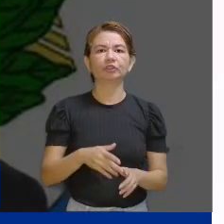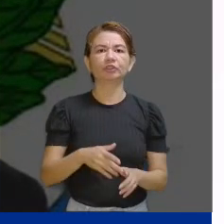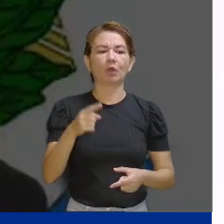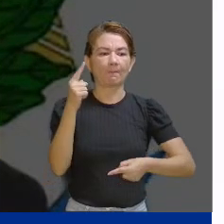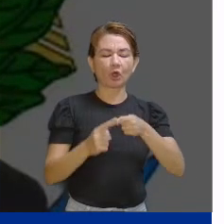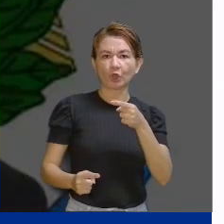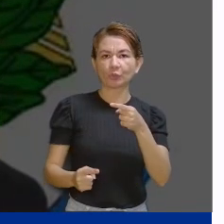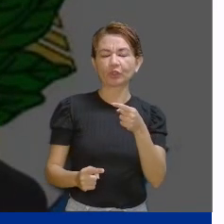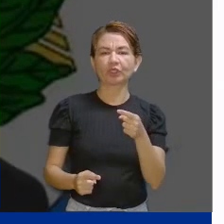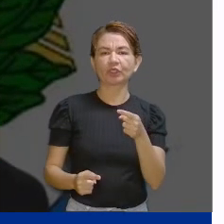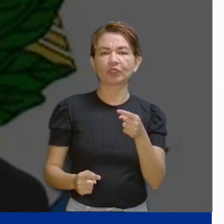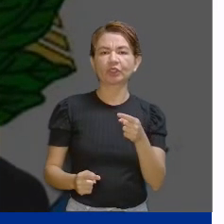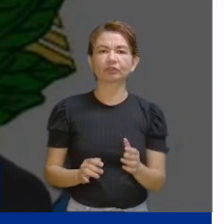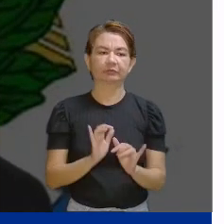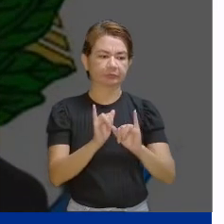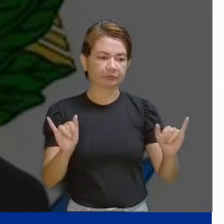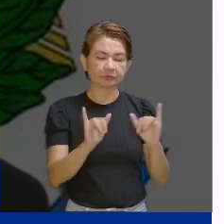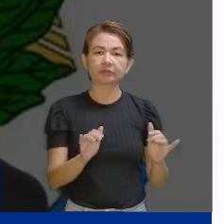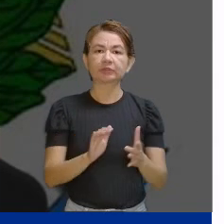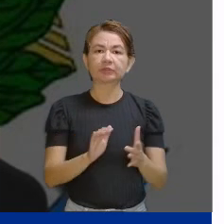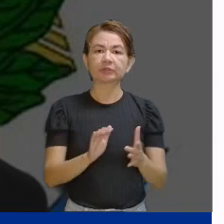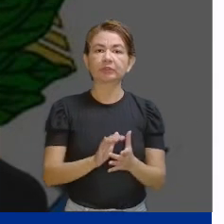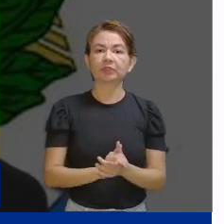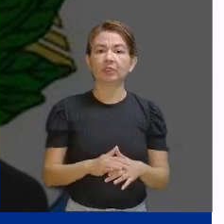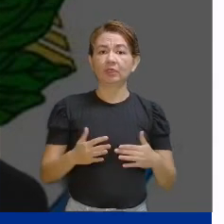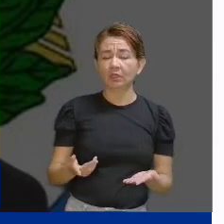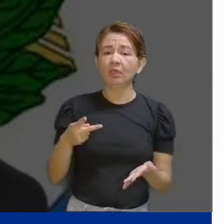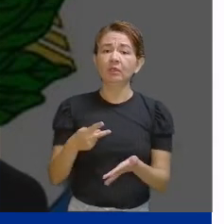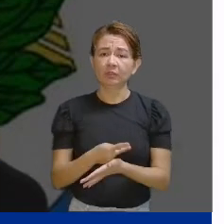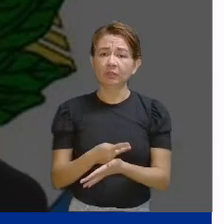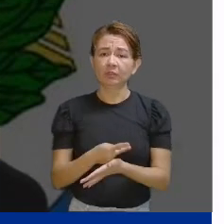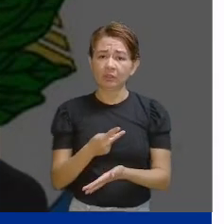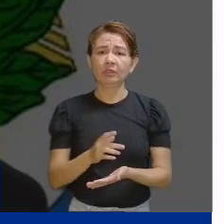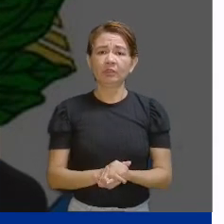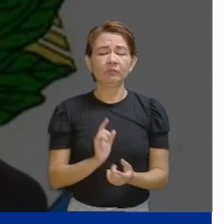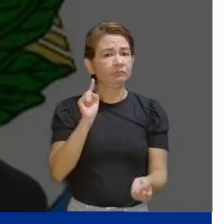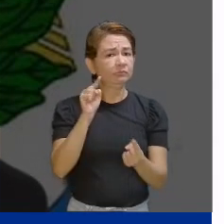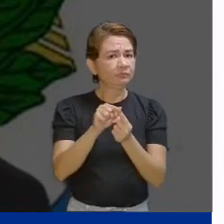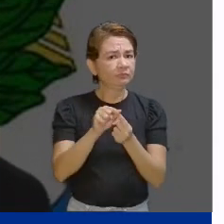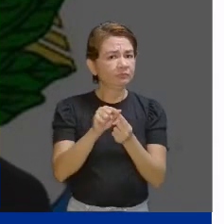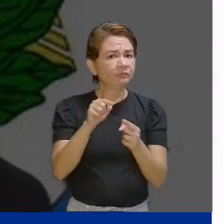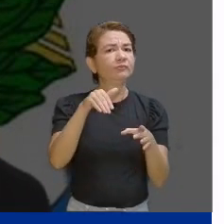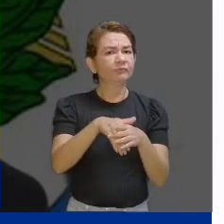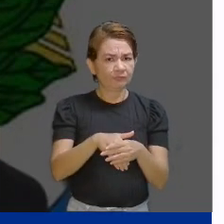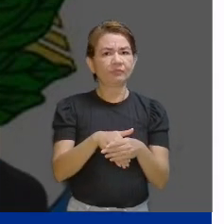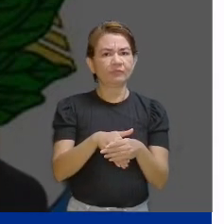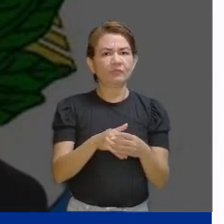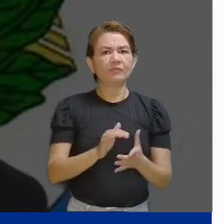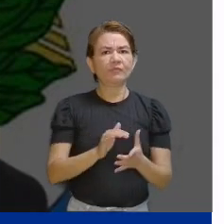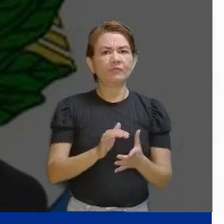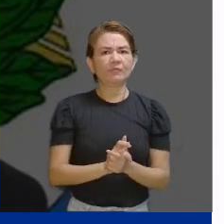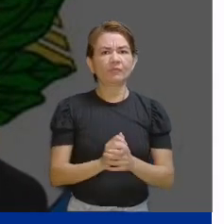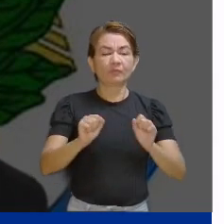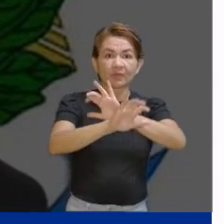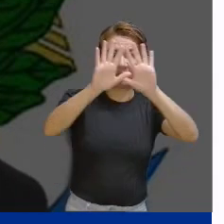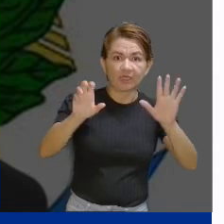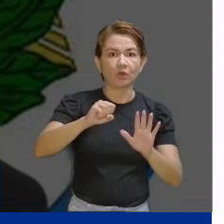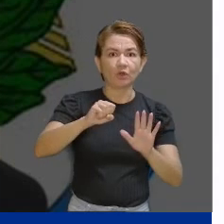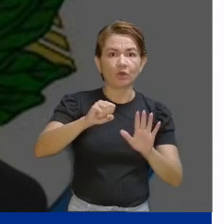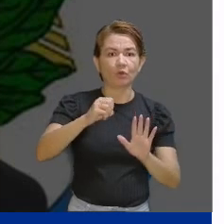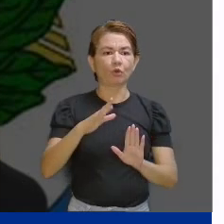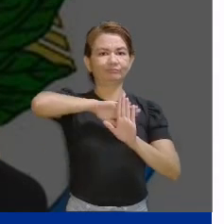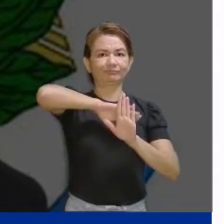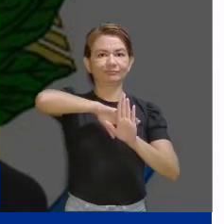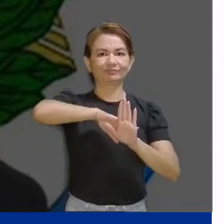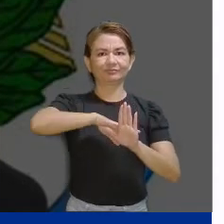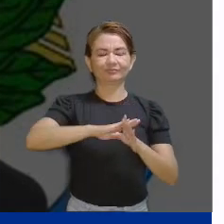vedada existe a demonstração de que o ato foi praticado com finalidade eleitoral, seja explícita ou implícita,